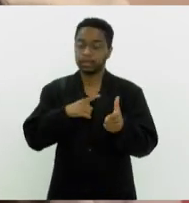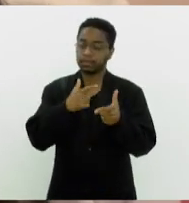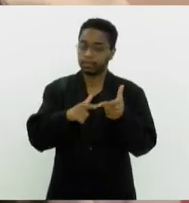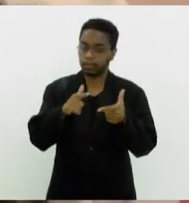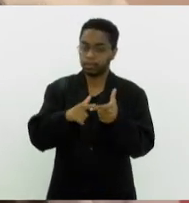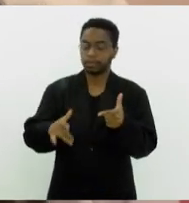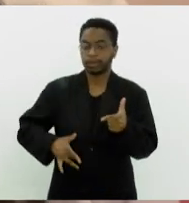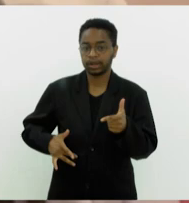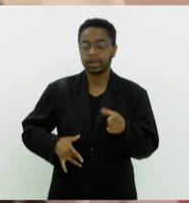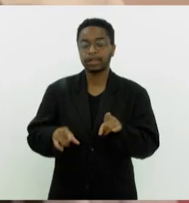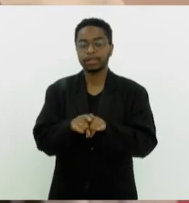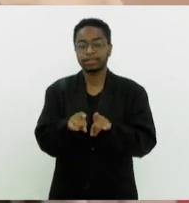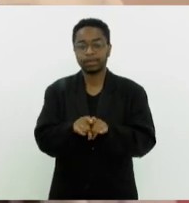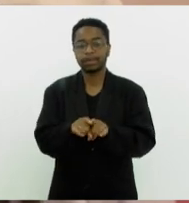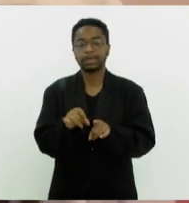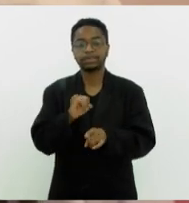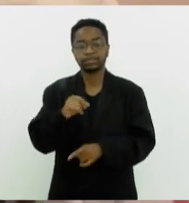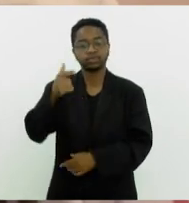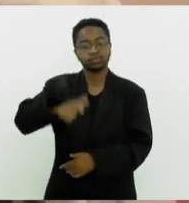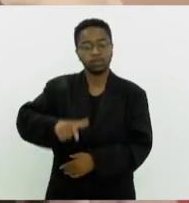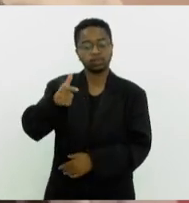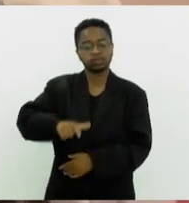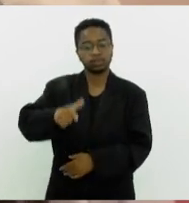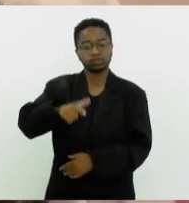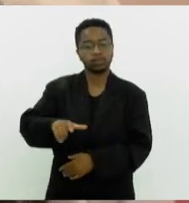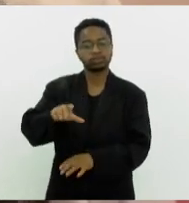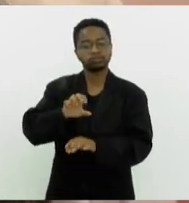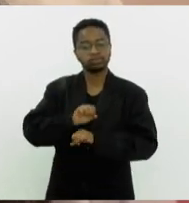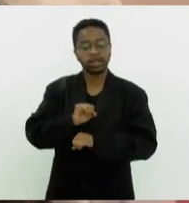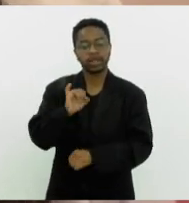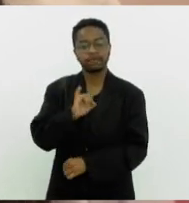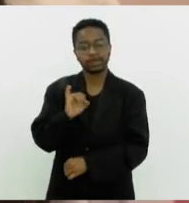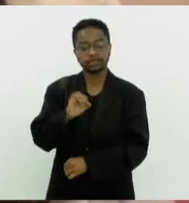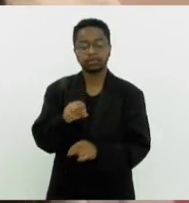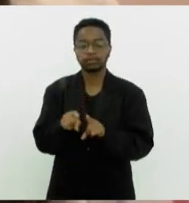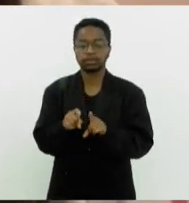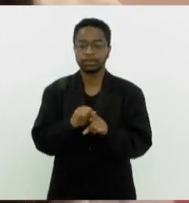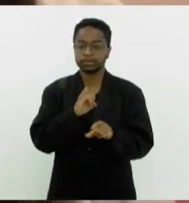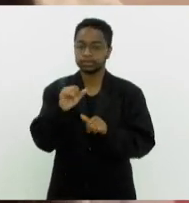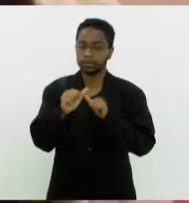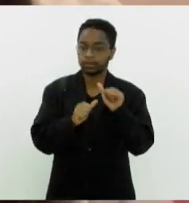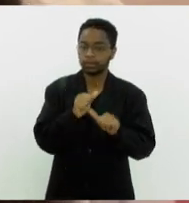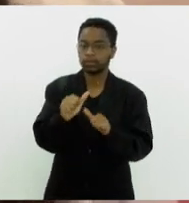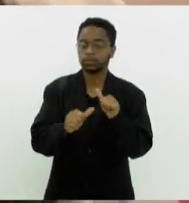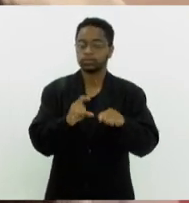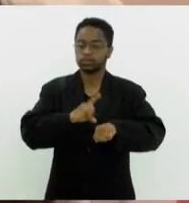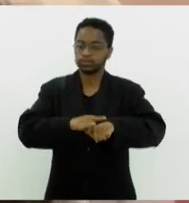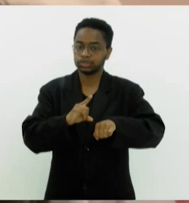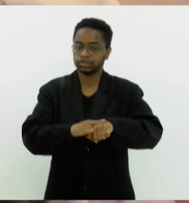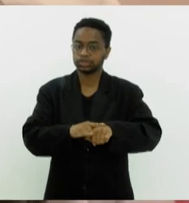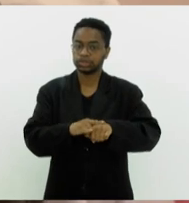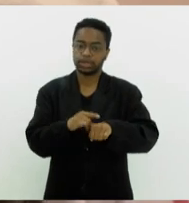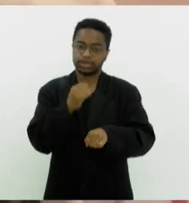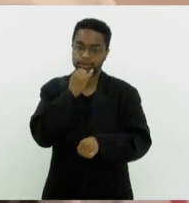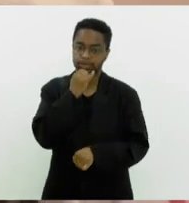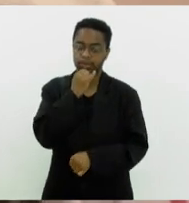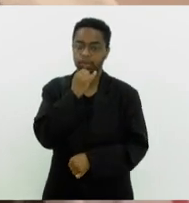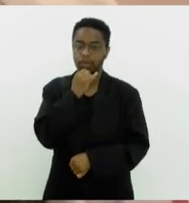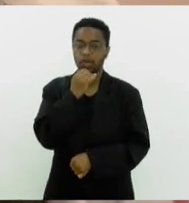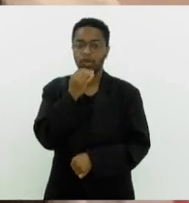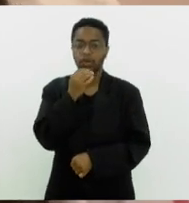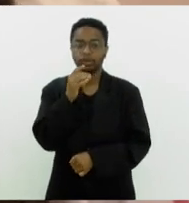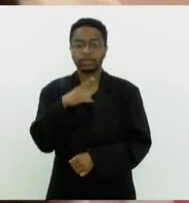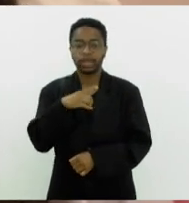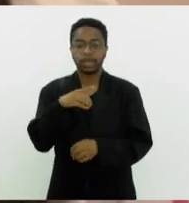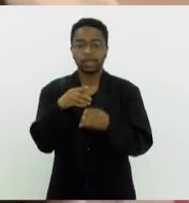fazem infecções urinárias repetidamente, crianças que têm alguma alteração no aspecto da urina, como urina com espuma,